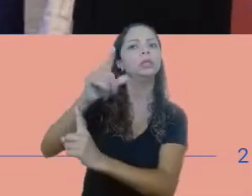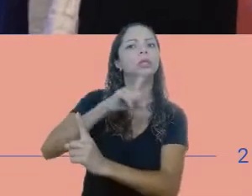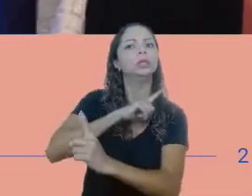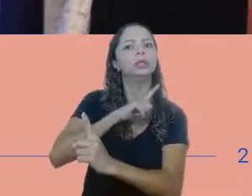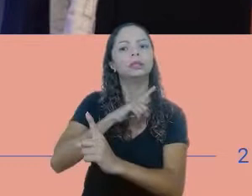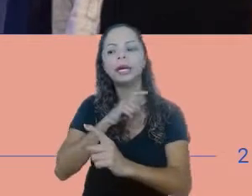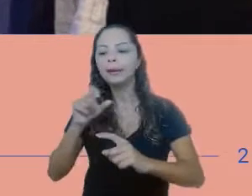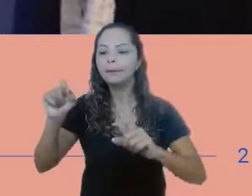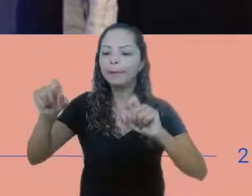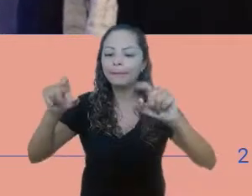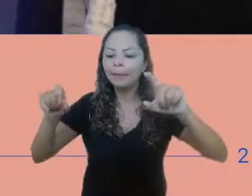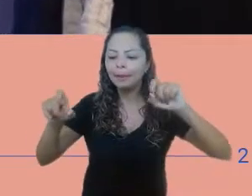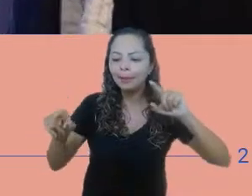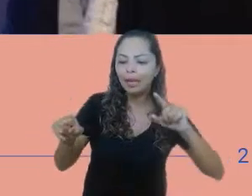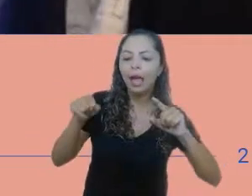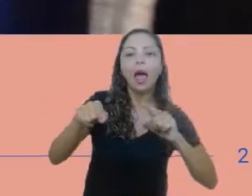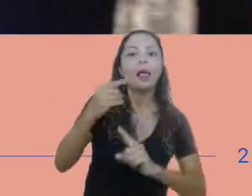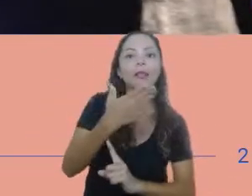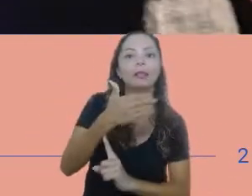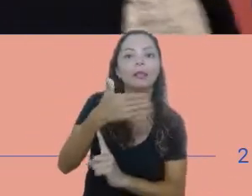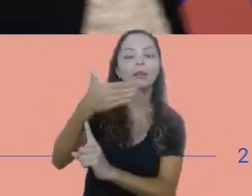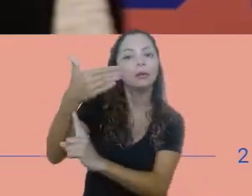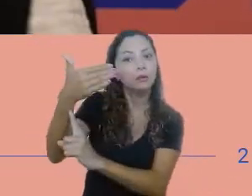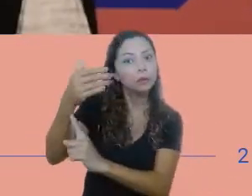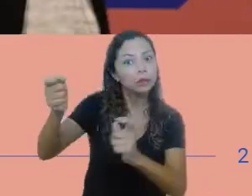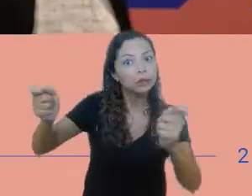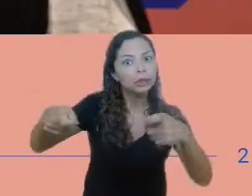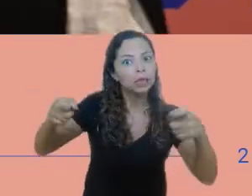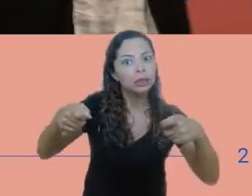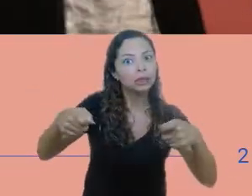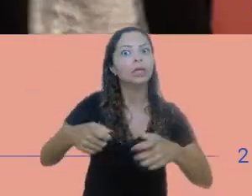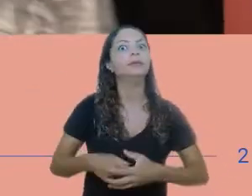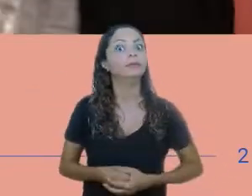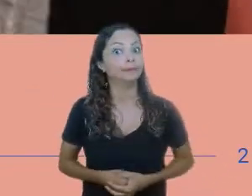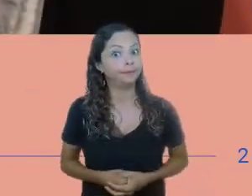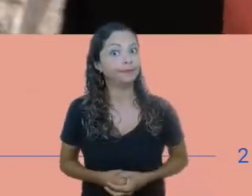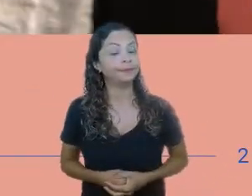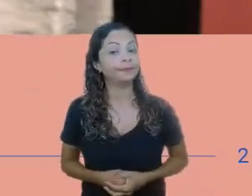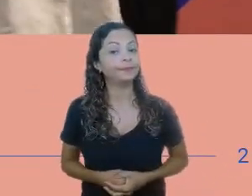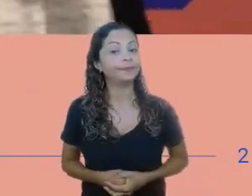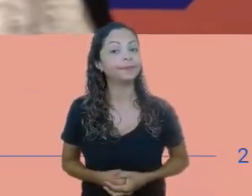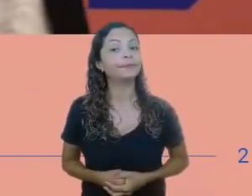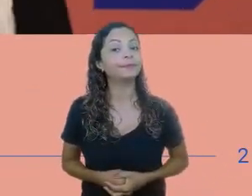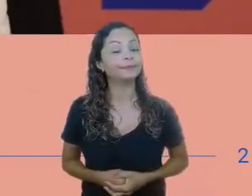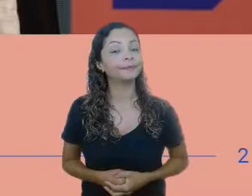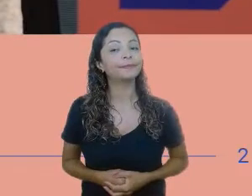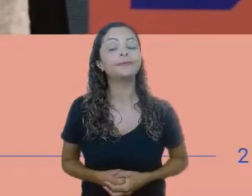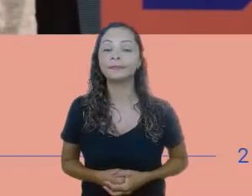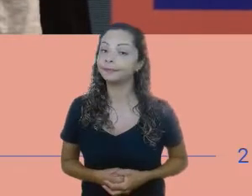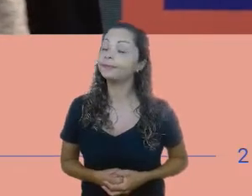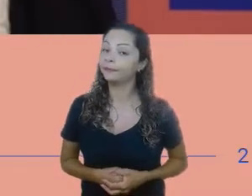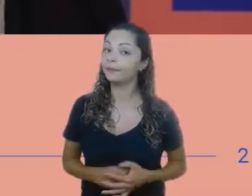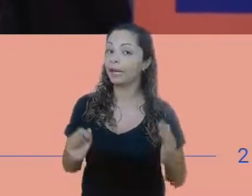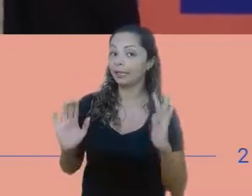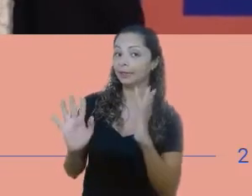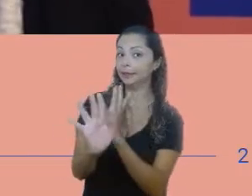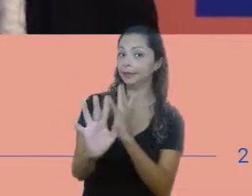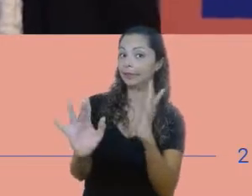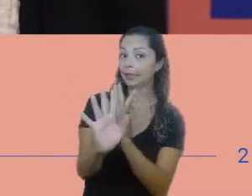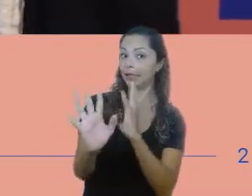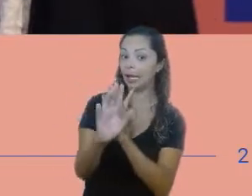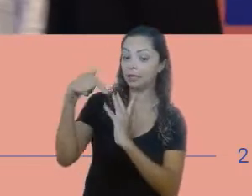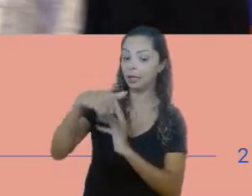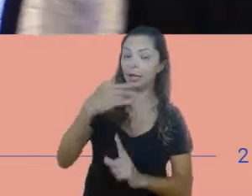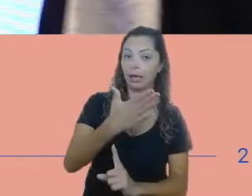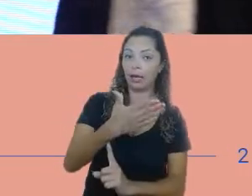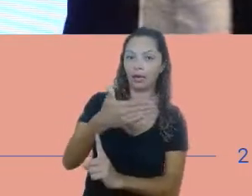e a economia das cidades inteligente não passou e as cidades inteligentes elas têm a